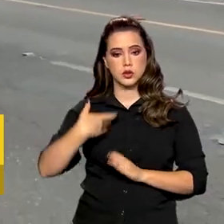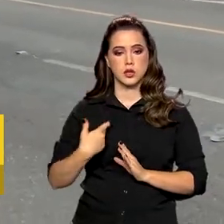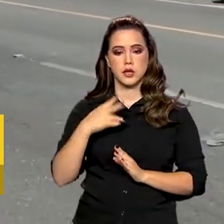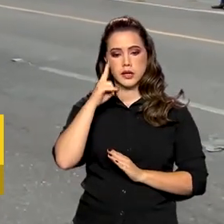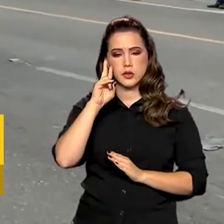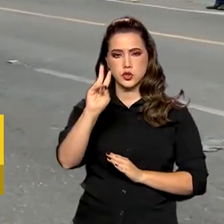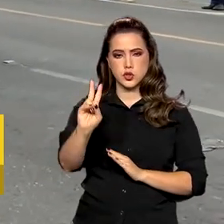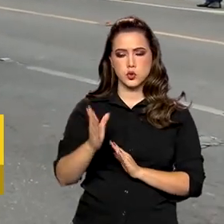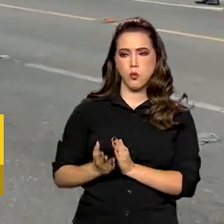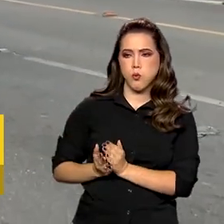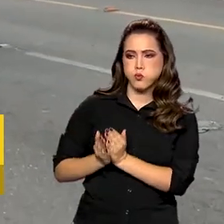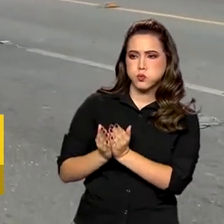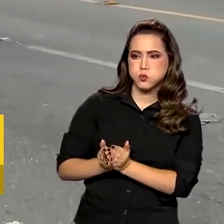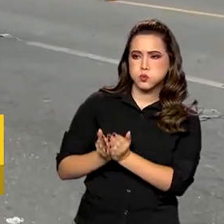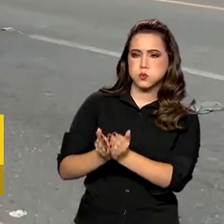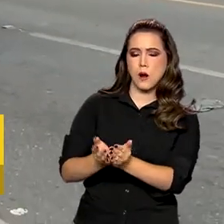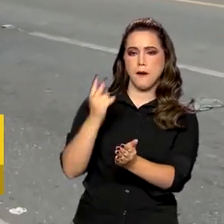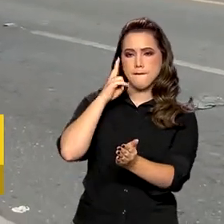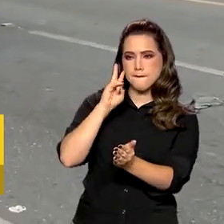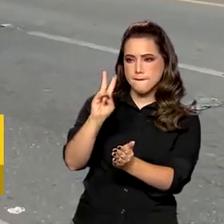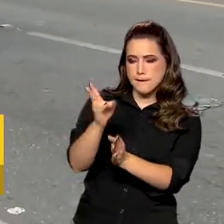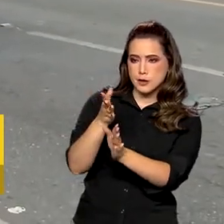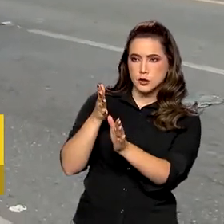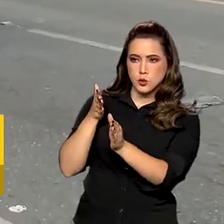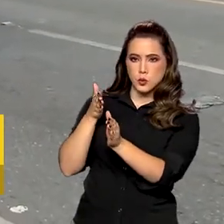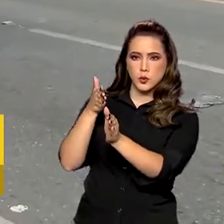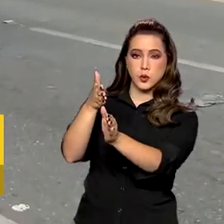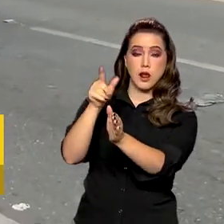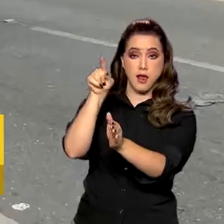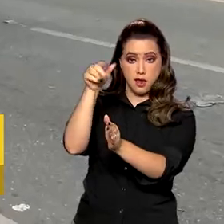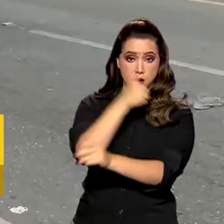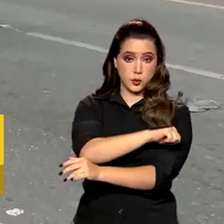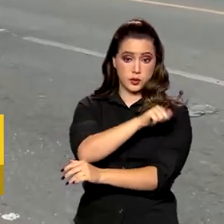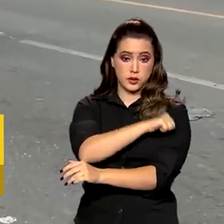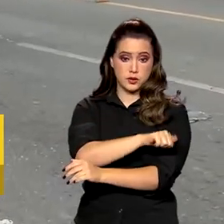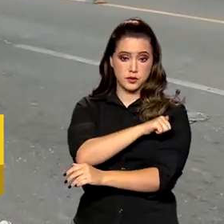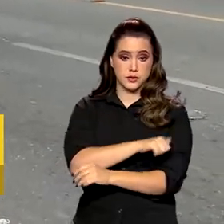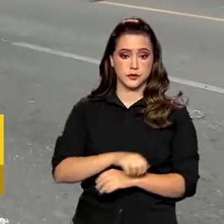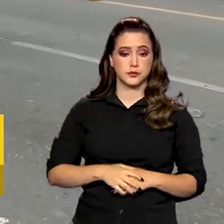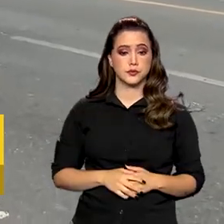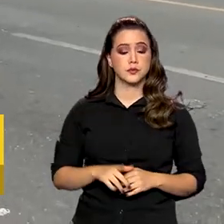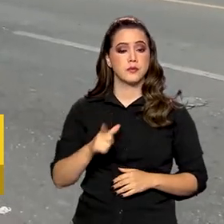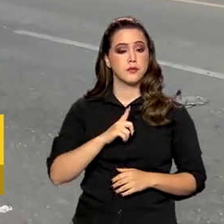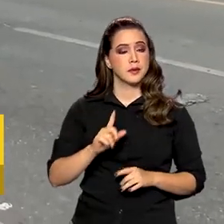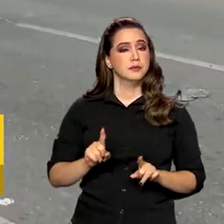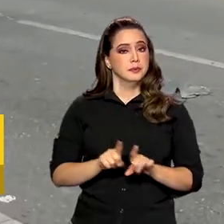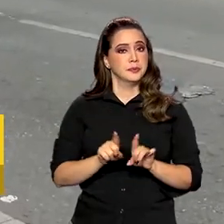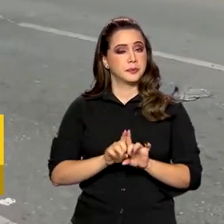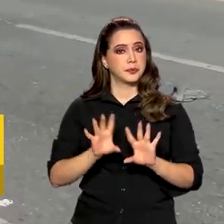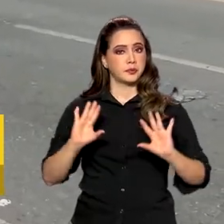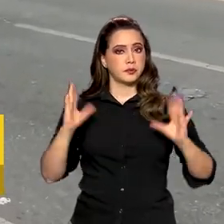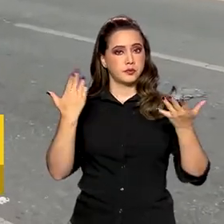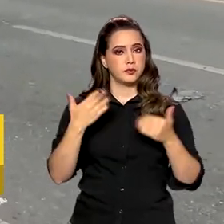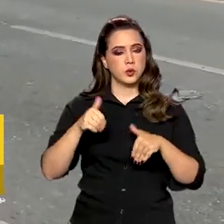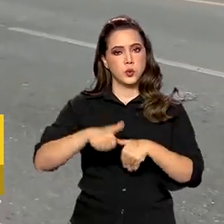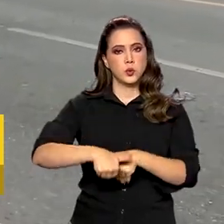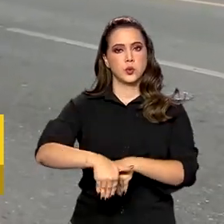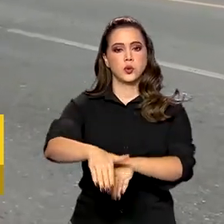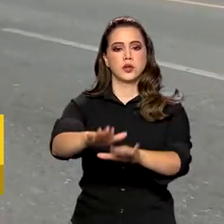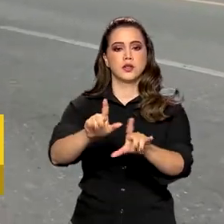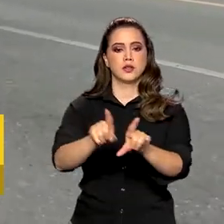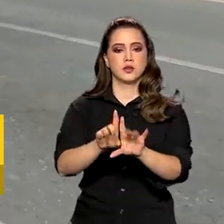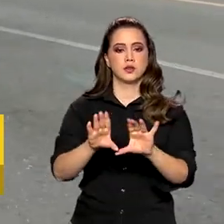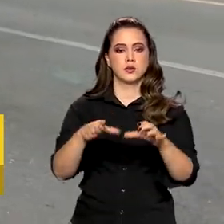seguir perfilados em formatura na orla do Rio de Janeiro, vai acontecer também um desfile da Força